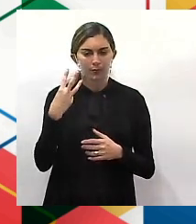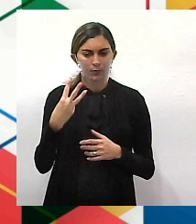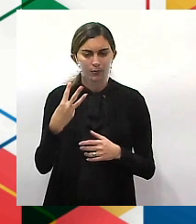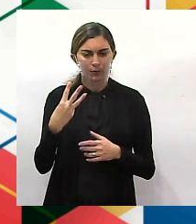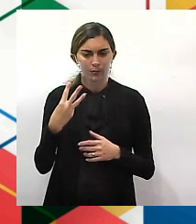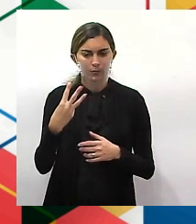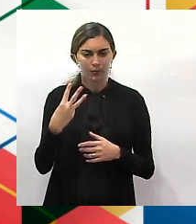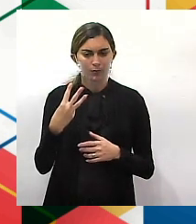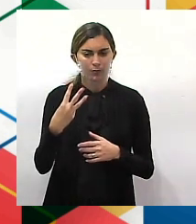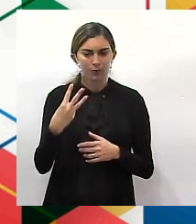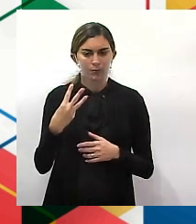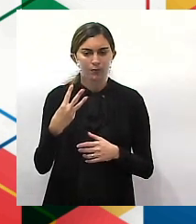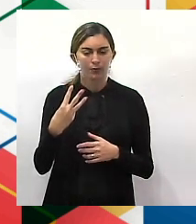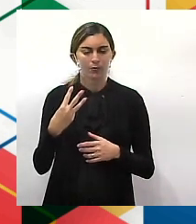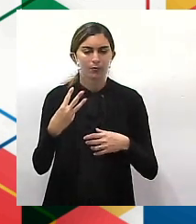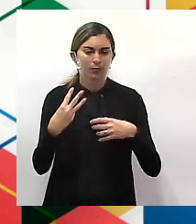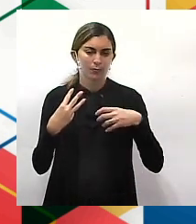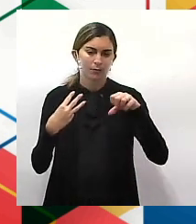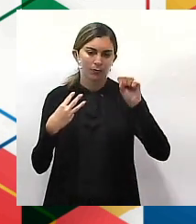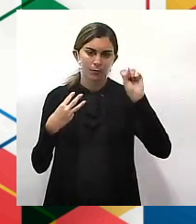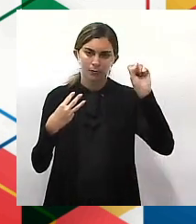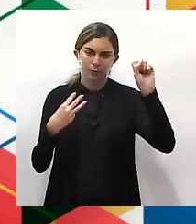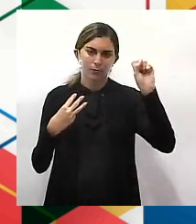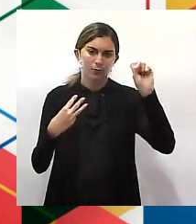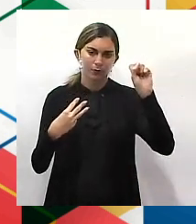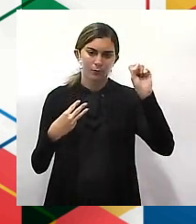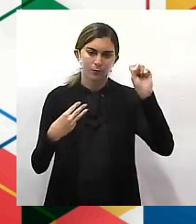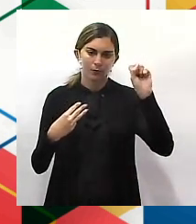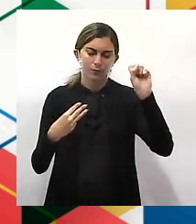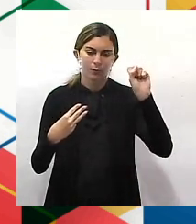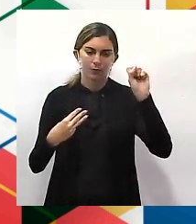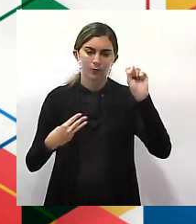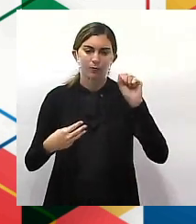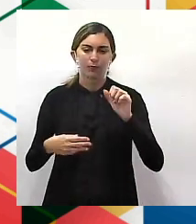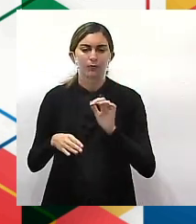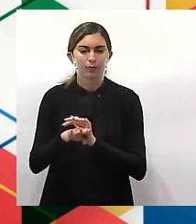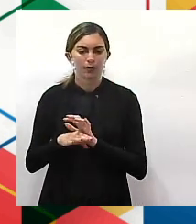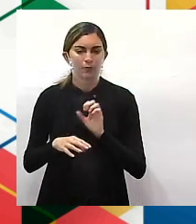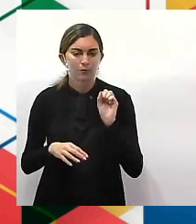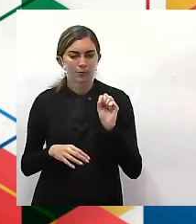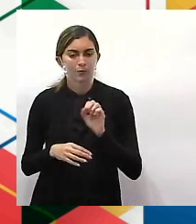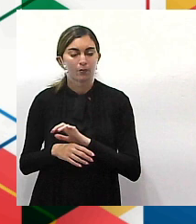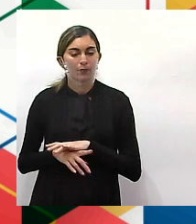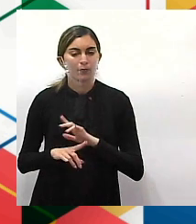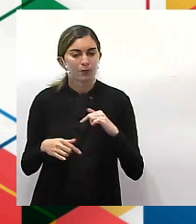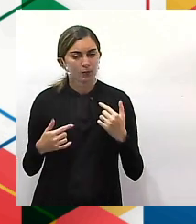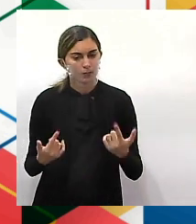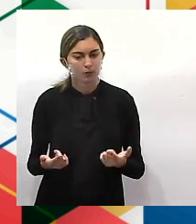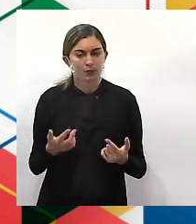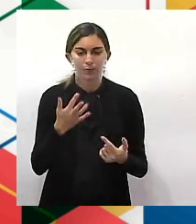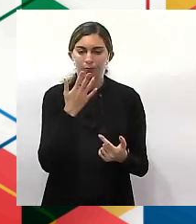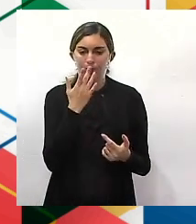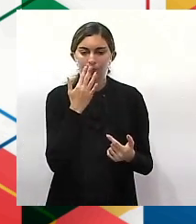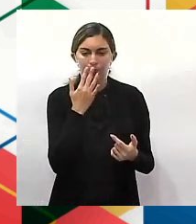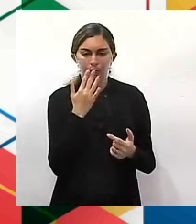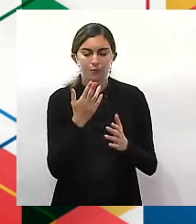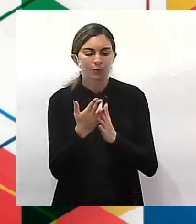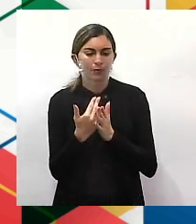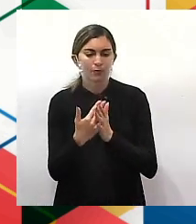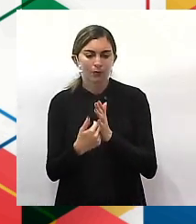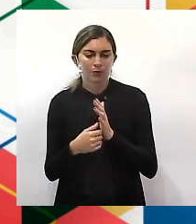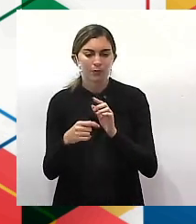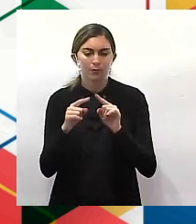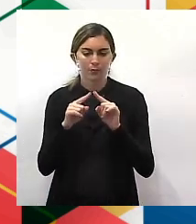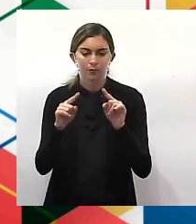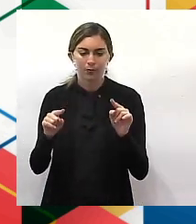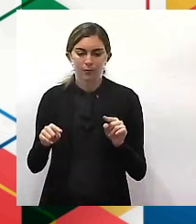8. Eu vou aqui do 3 até chegar no 8. Eu vou trocar a cor para desenhar um triângulo aqui,